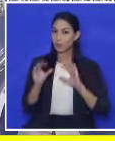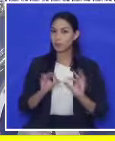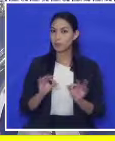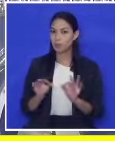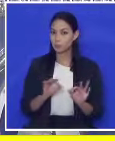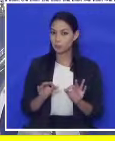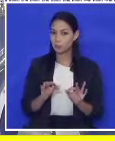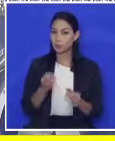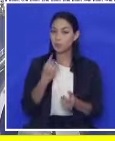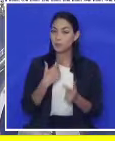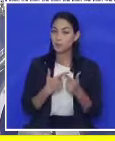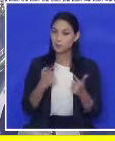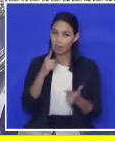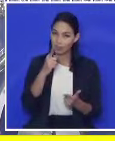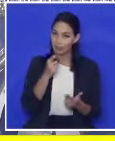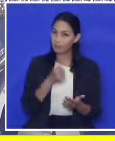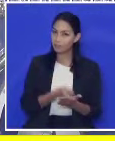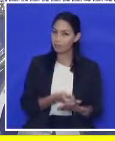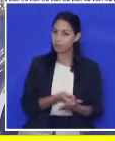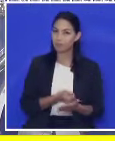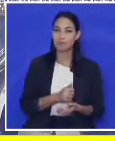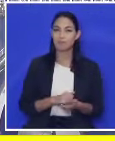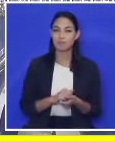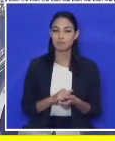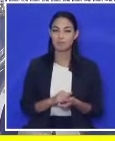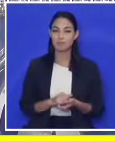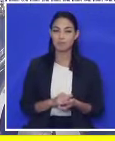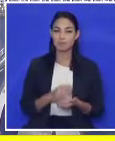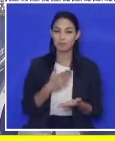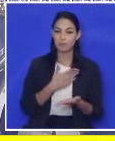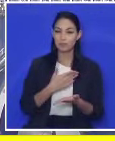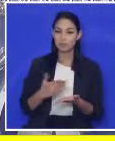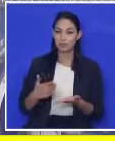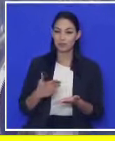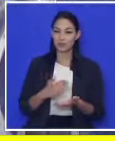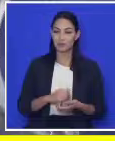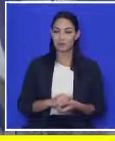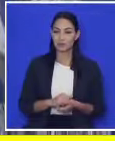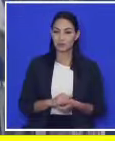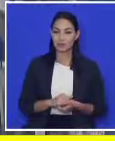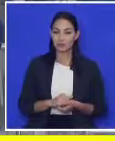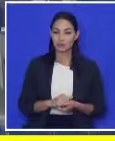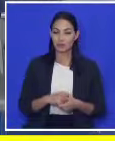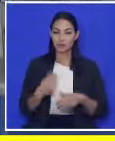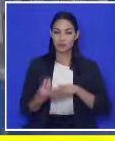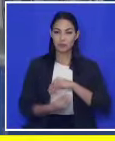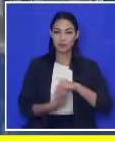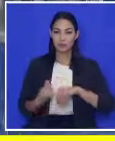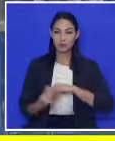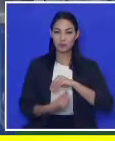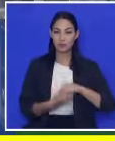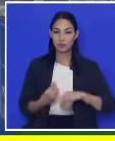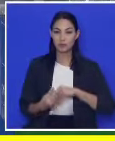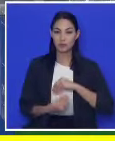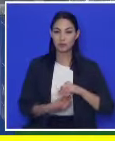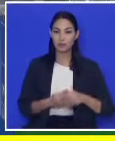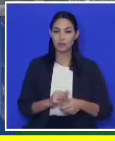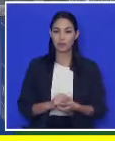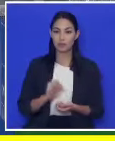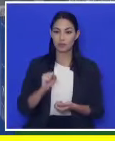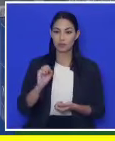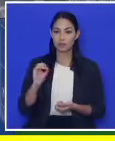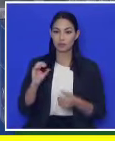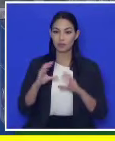posicionadas. Boa sorte para você que apostou. Valendo! Globo recarregado.